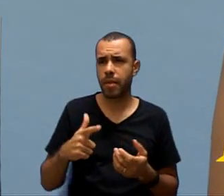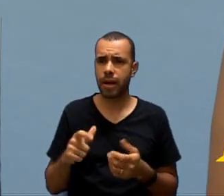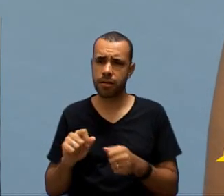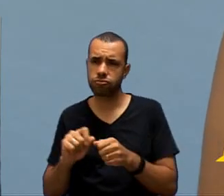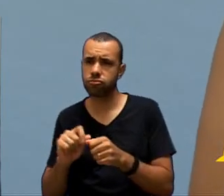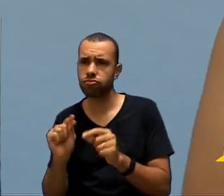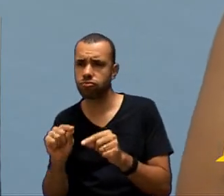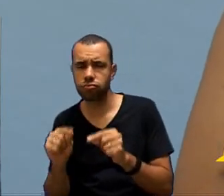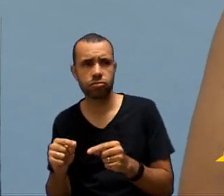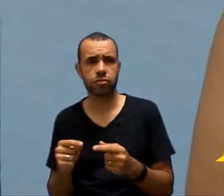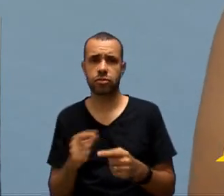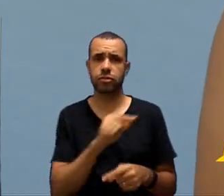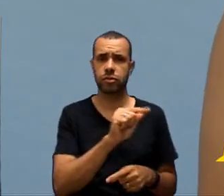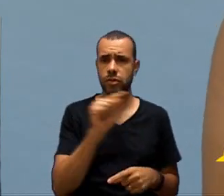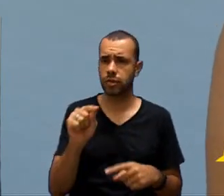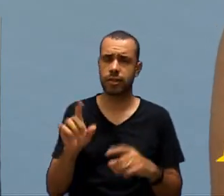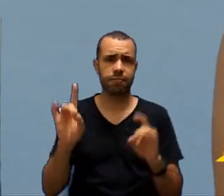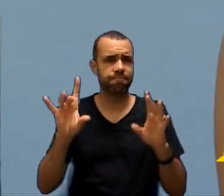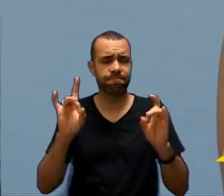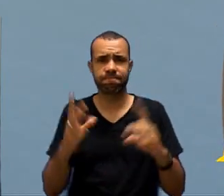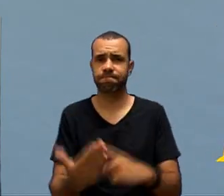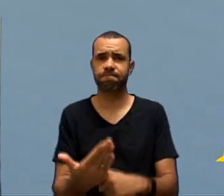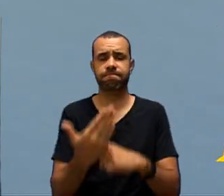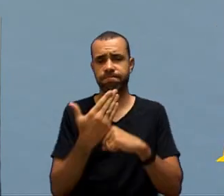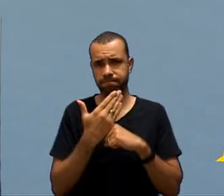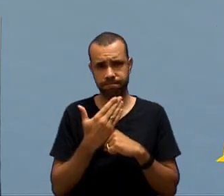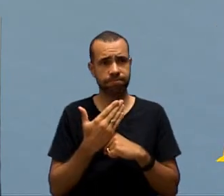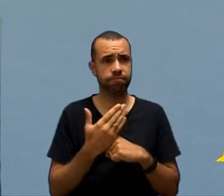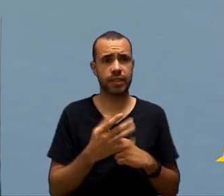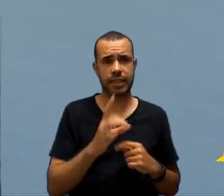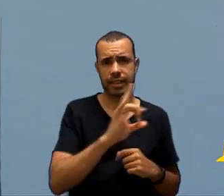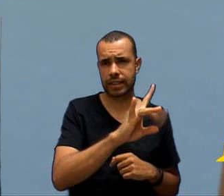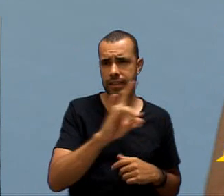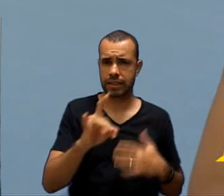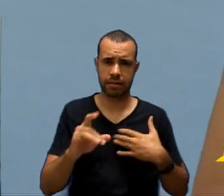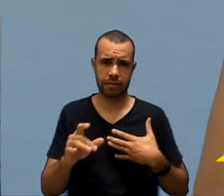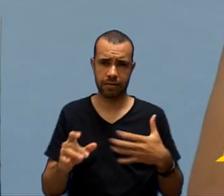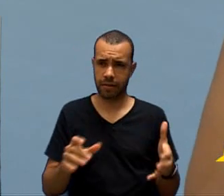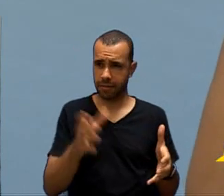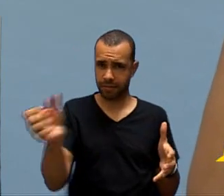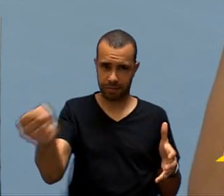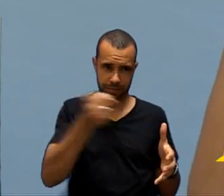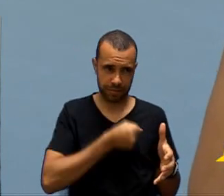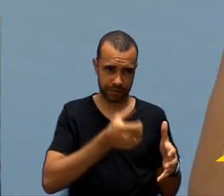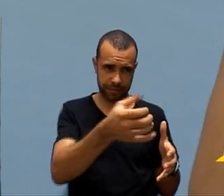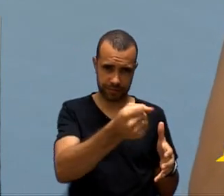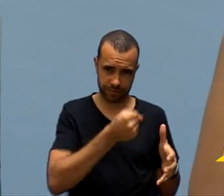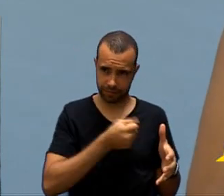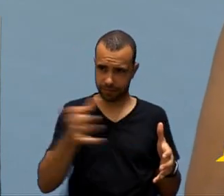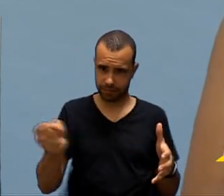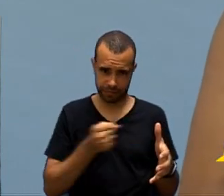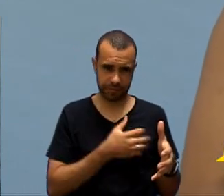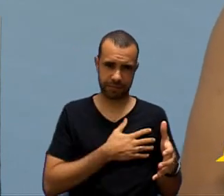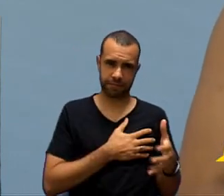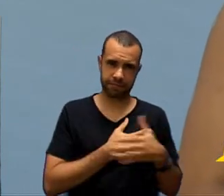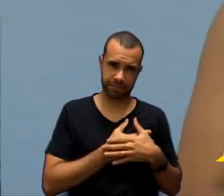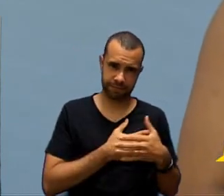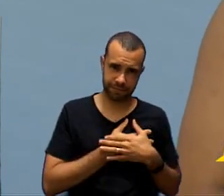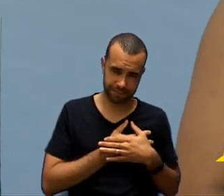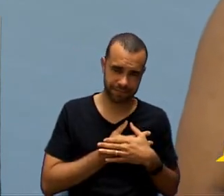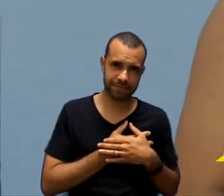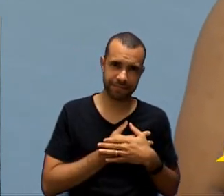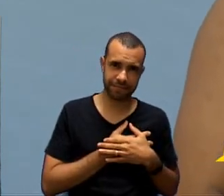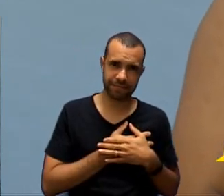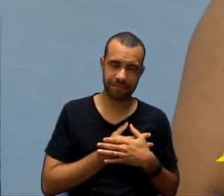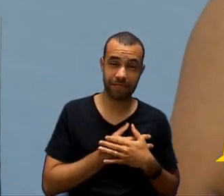muito agradecer a vocês, vocês são muito especiais para mim e todos vocês têm um lugarzinho no meu coração. Participar do Parlamento